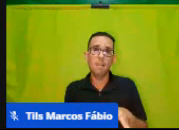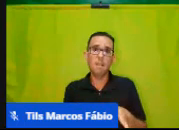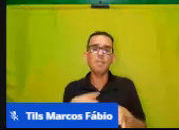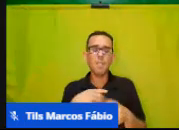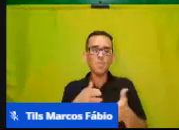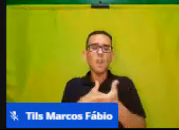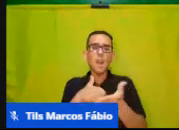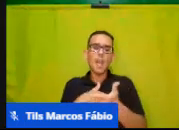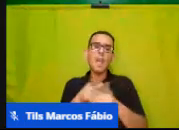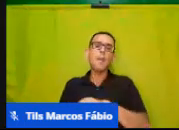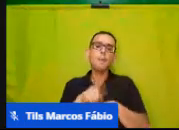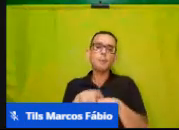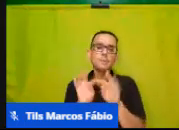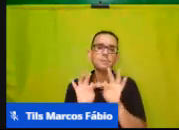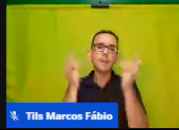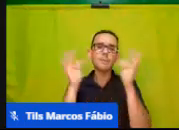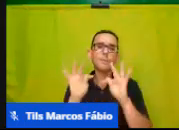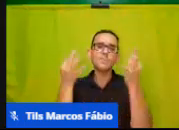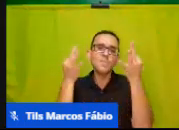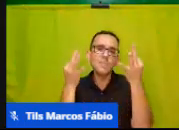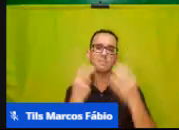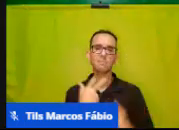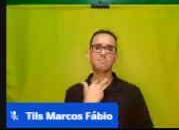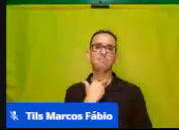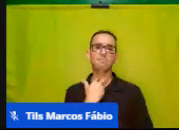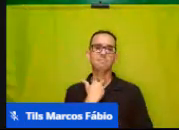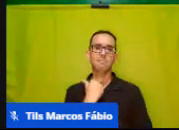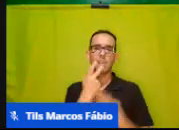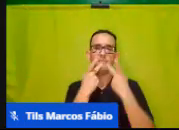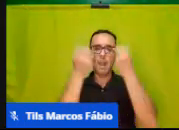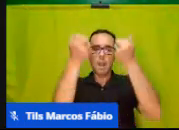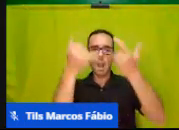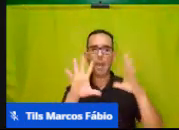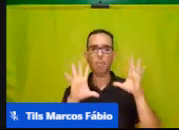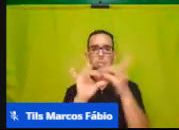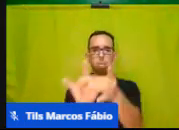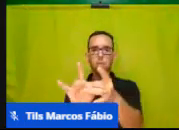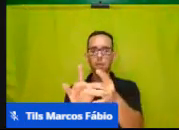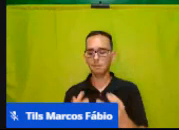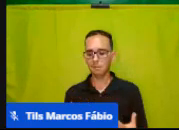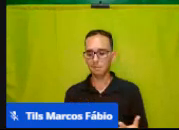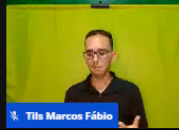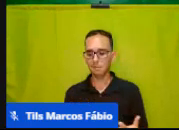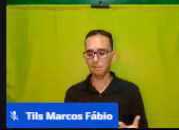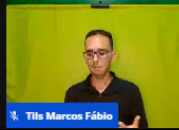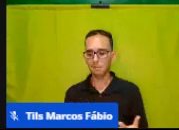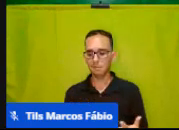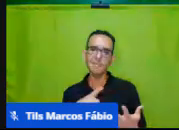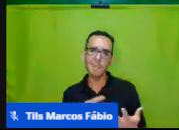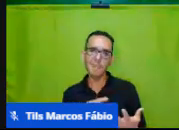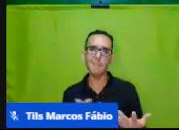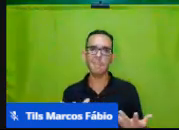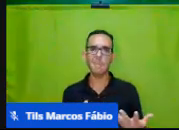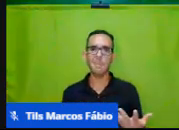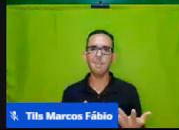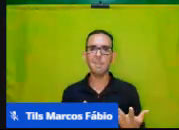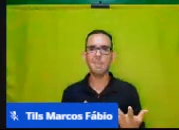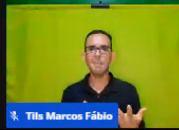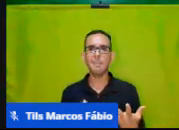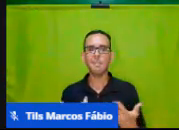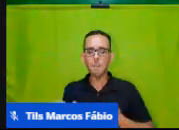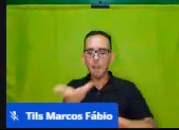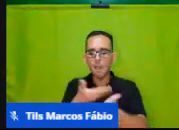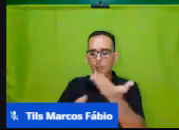uma tecnologia que não nos permite, de repente, falar com todos ao mesmo tempo. Então, nós temos aí uma representação em